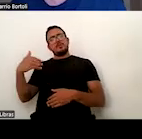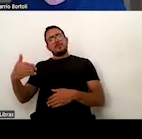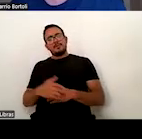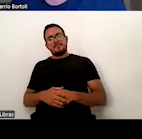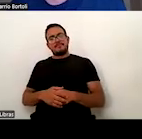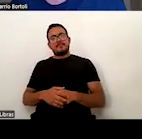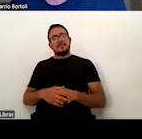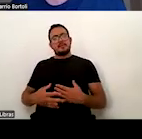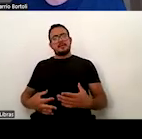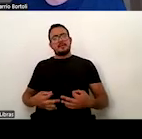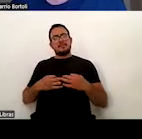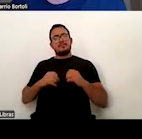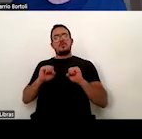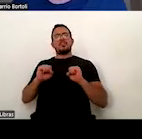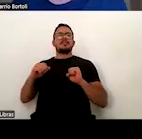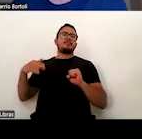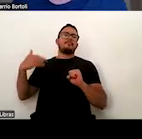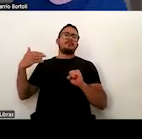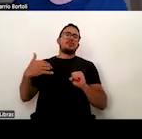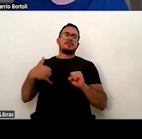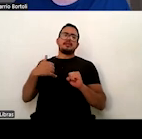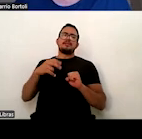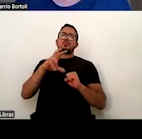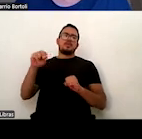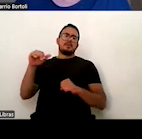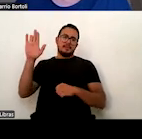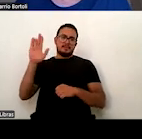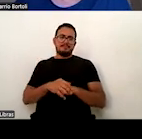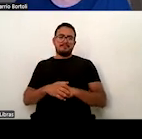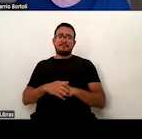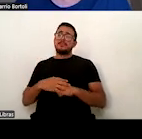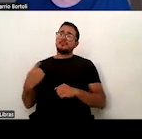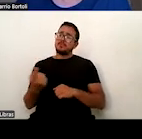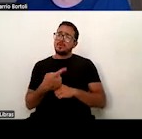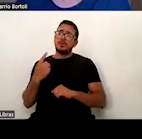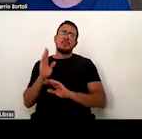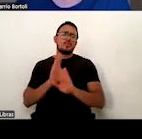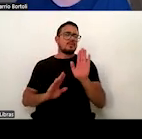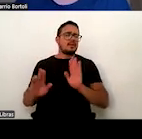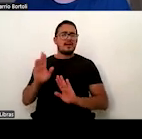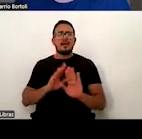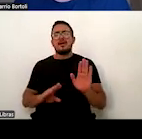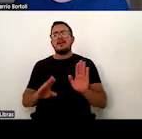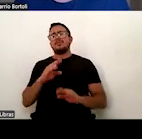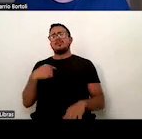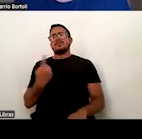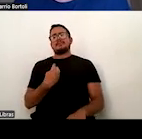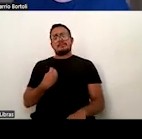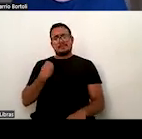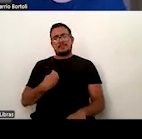anos. Então, o nosso cuidado com a nossa dieta, com nossos hábitos de vida é de extrema importância.